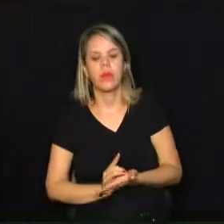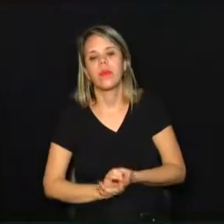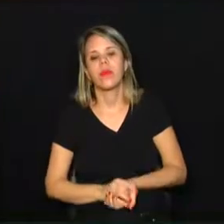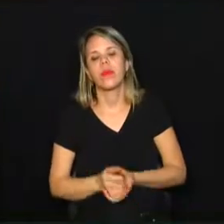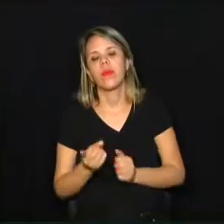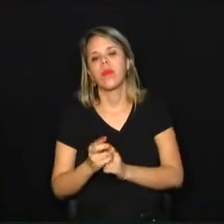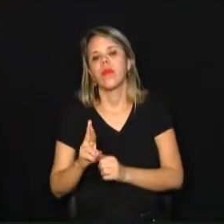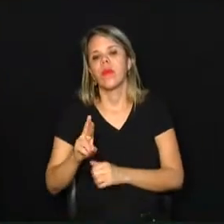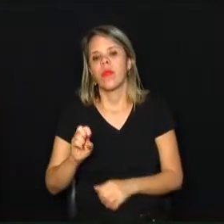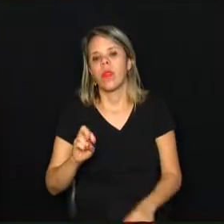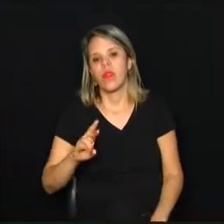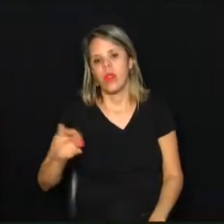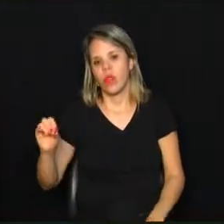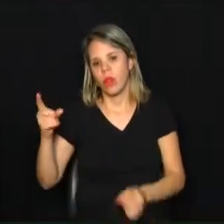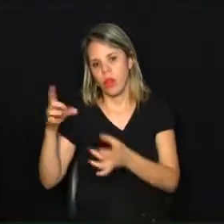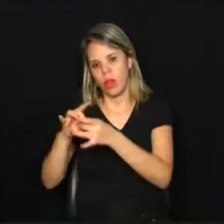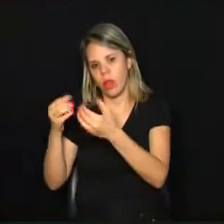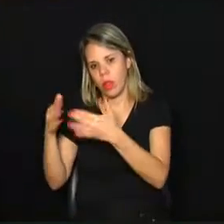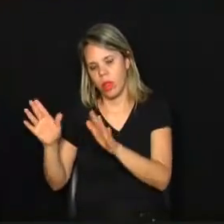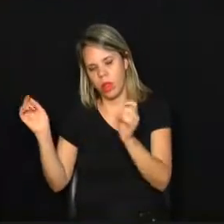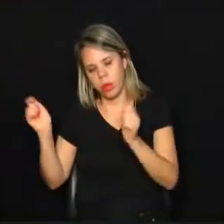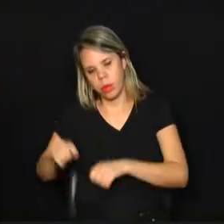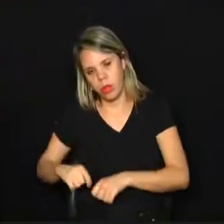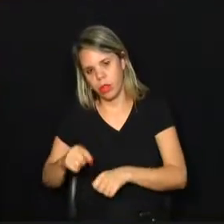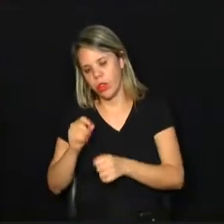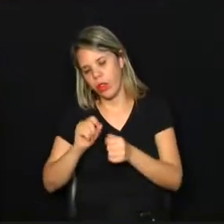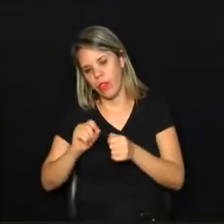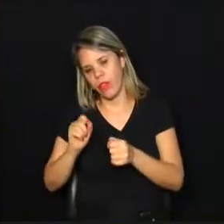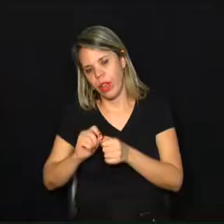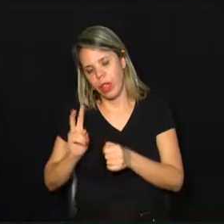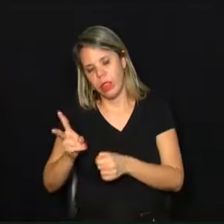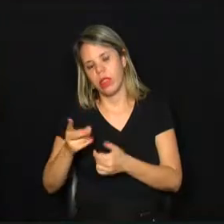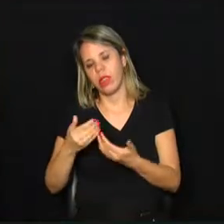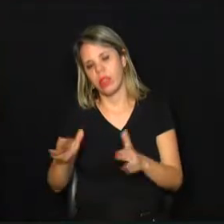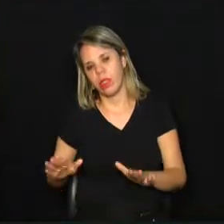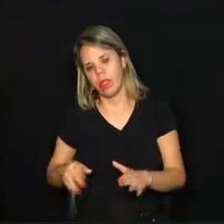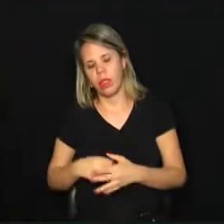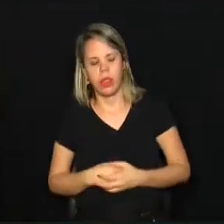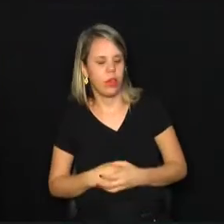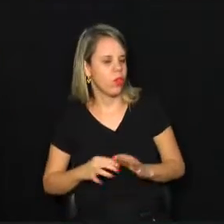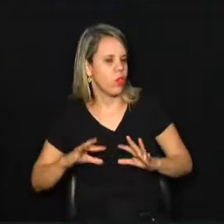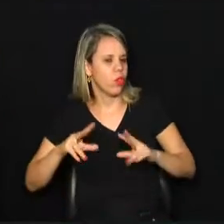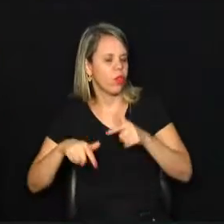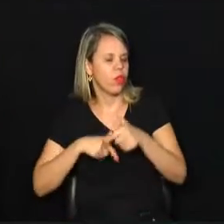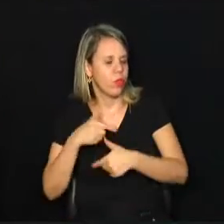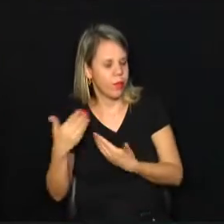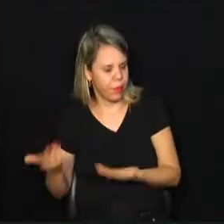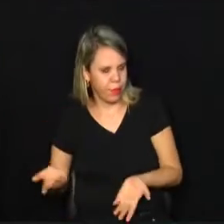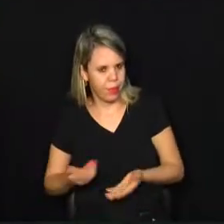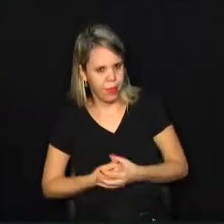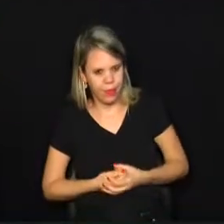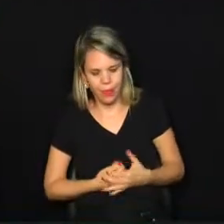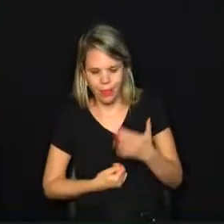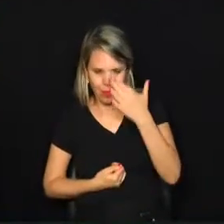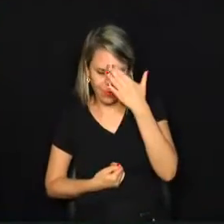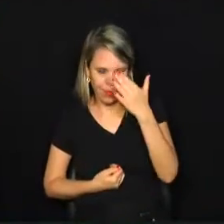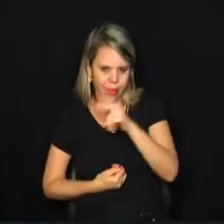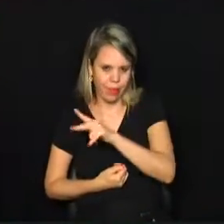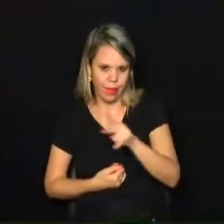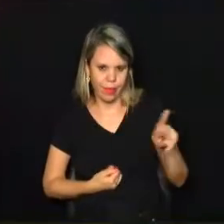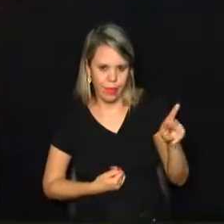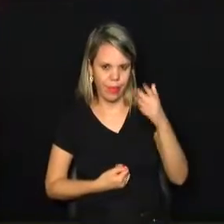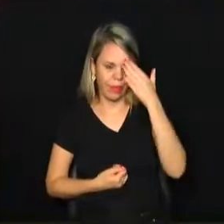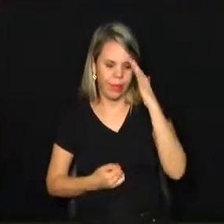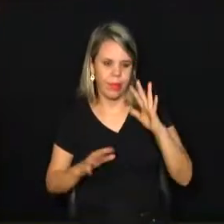que tem aí a plena condição de fazer a condução de todos os trabalhos aí. Muito obrigado, presidente, muito obrigado